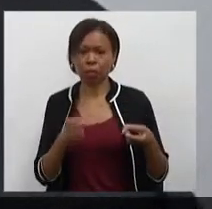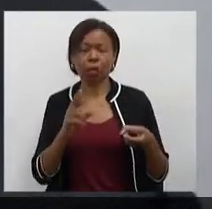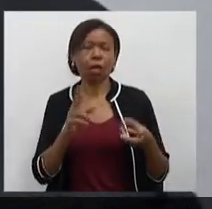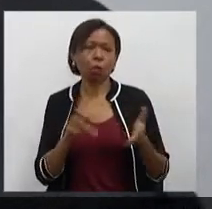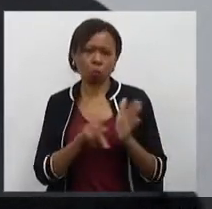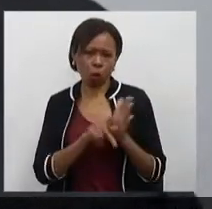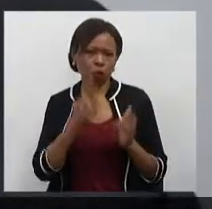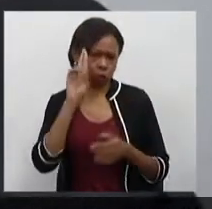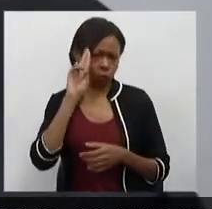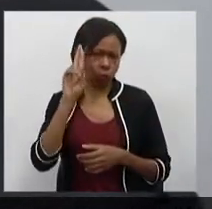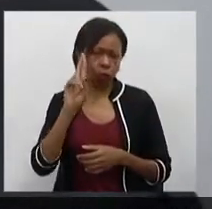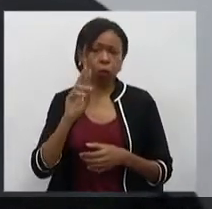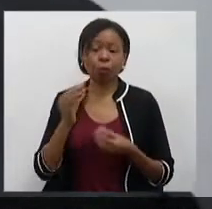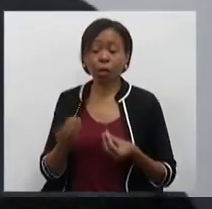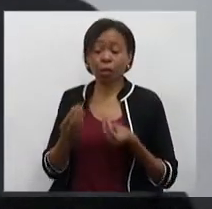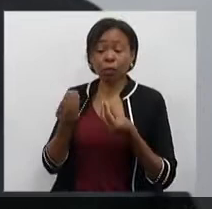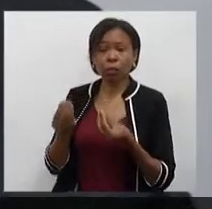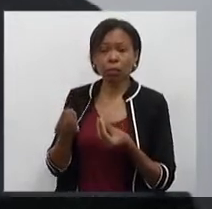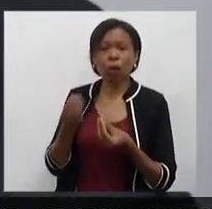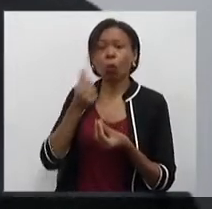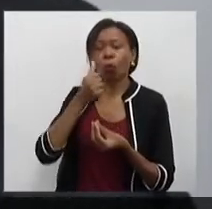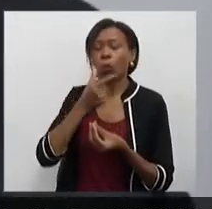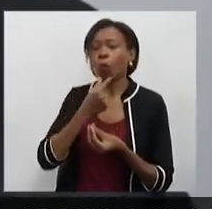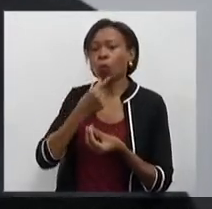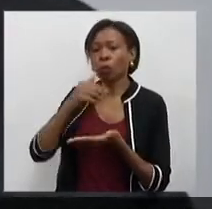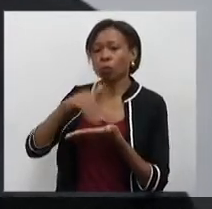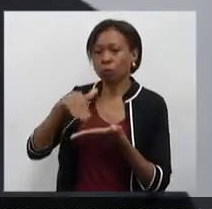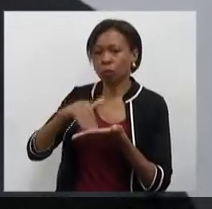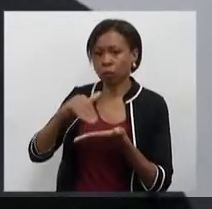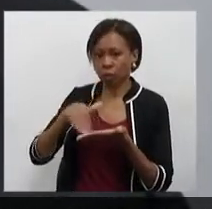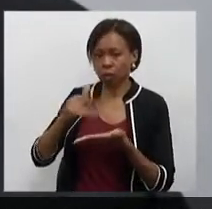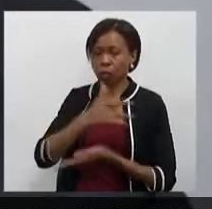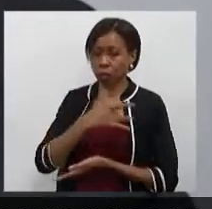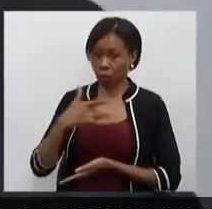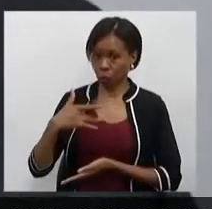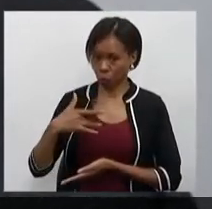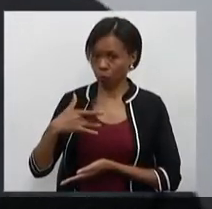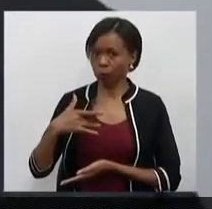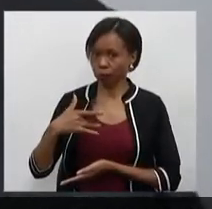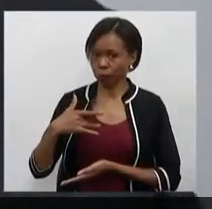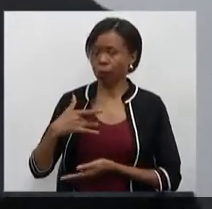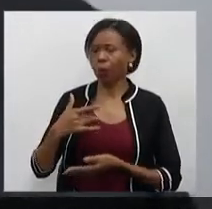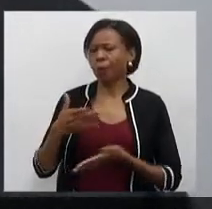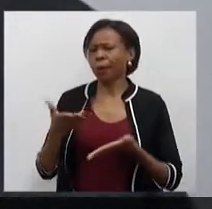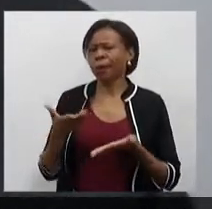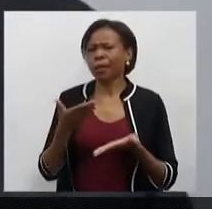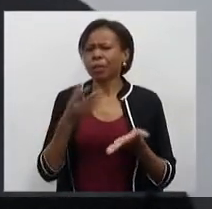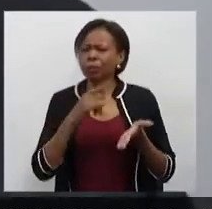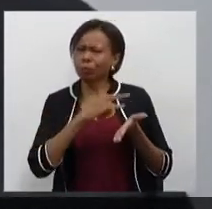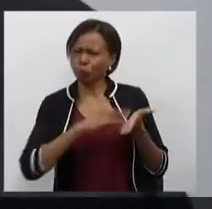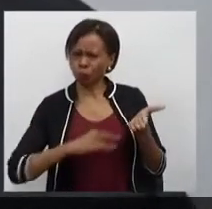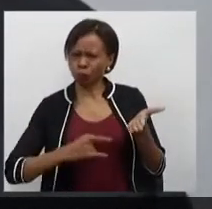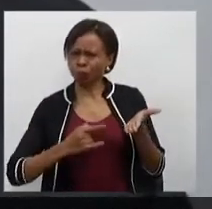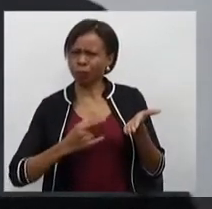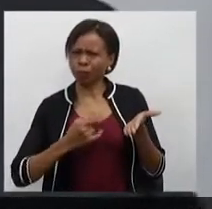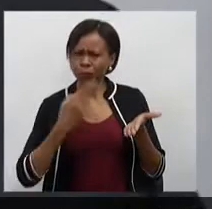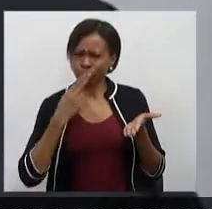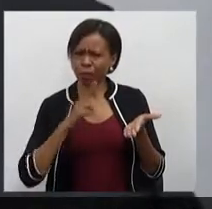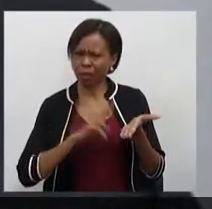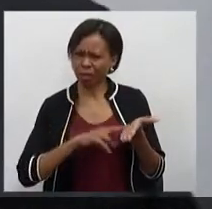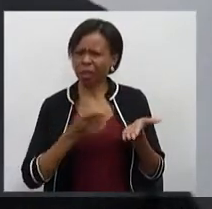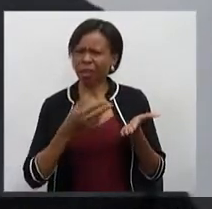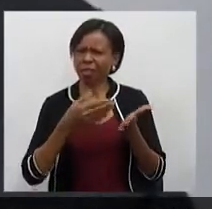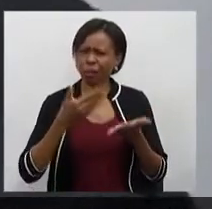Ele recebeu no dia 4, agora é do 5. Esse requerimento é pedindo a inclusão,